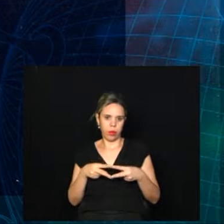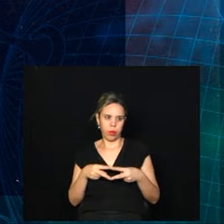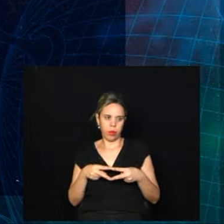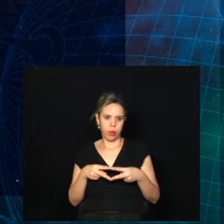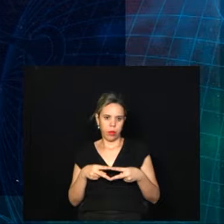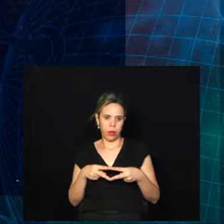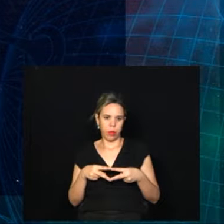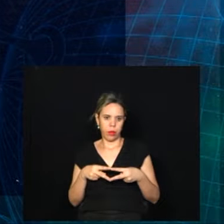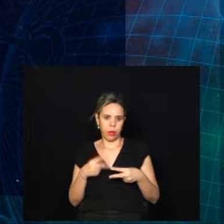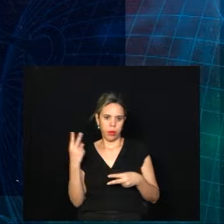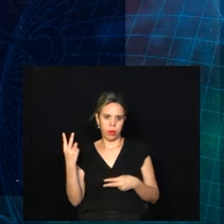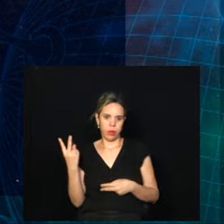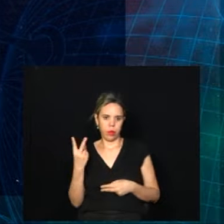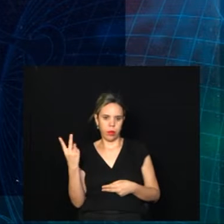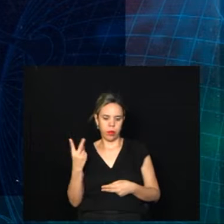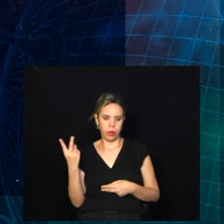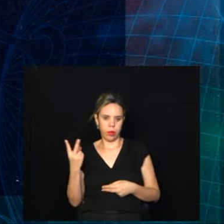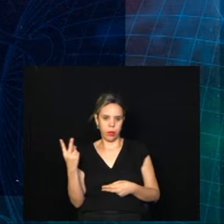15.597, Valinhos,